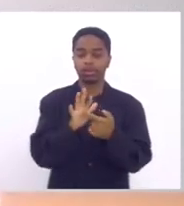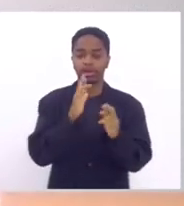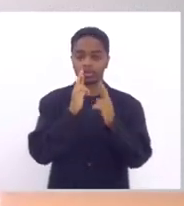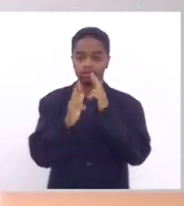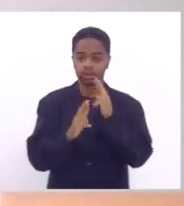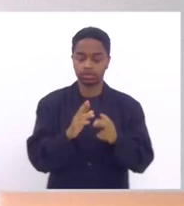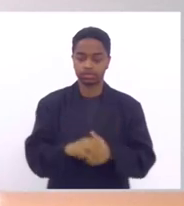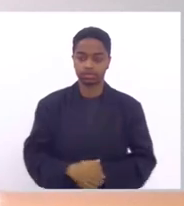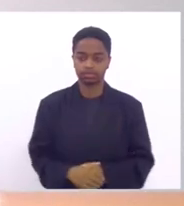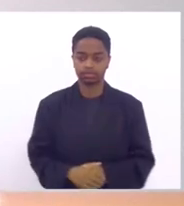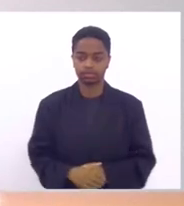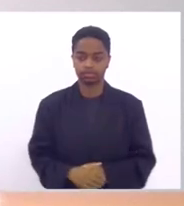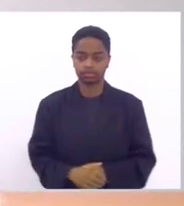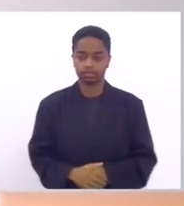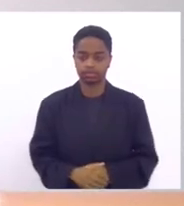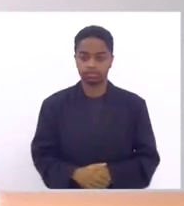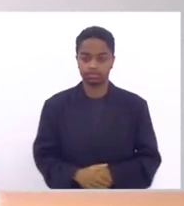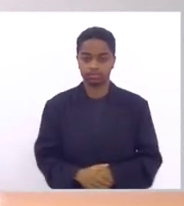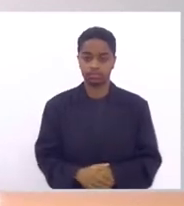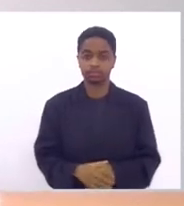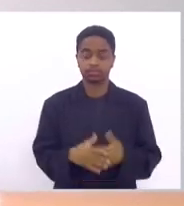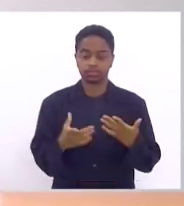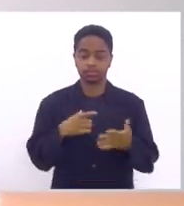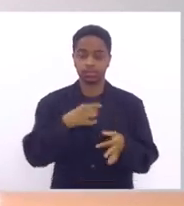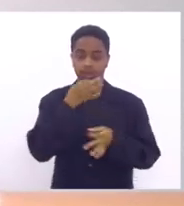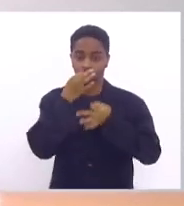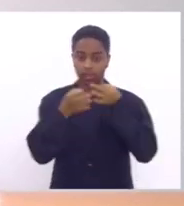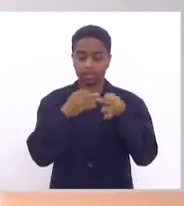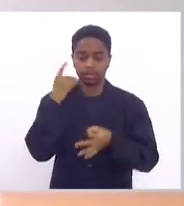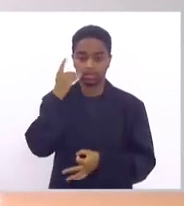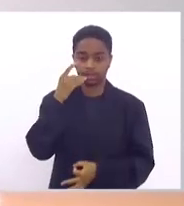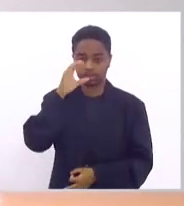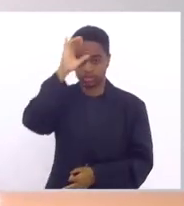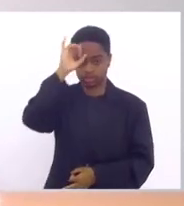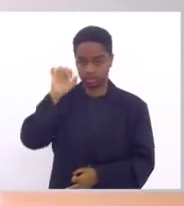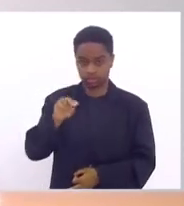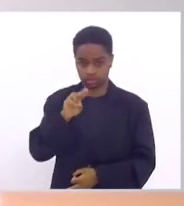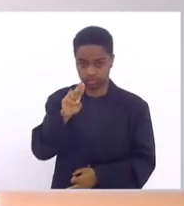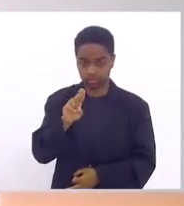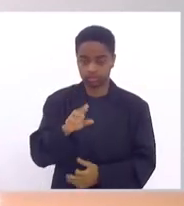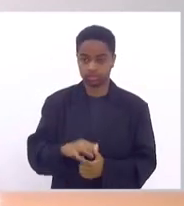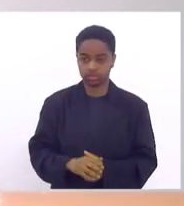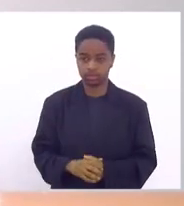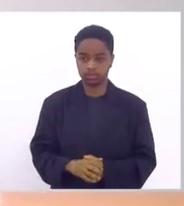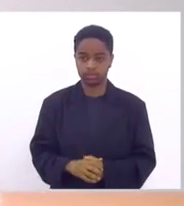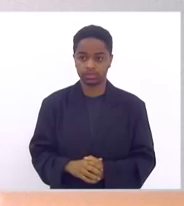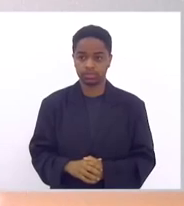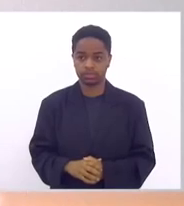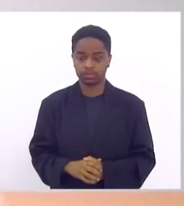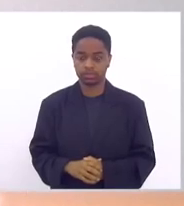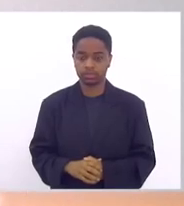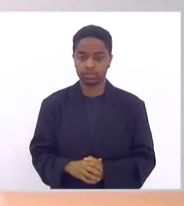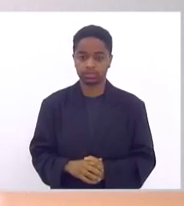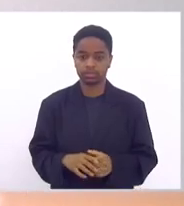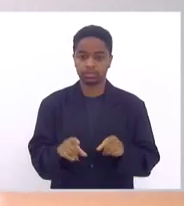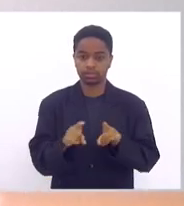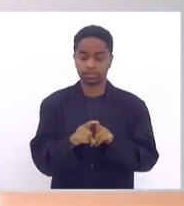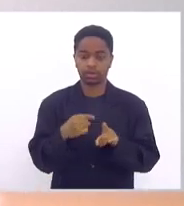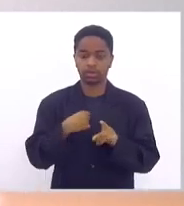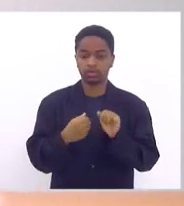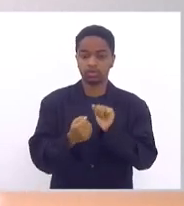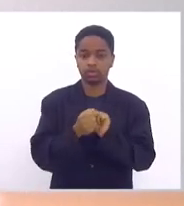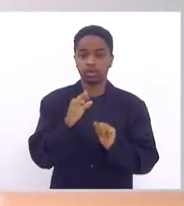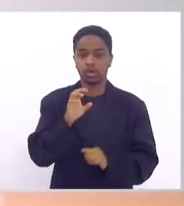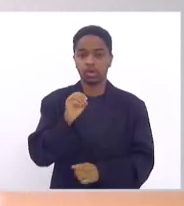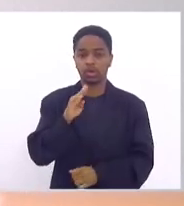resultado aquilo foi até comentado pela deputada tiju e eu e o Robson nosso Robson deve lembrar